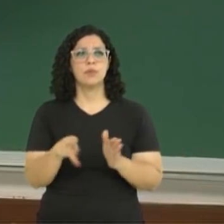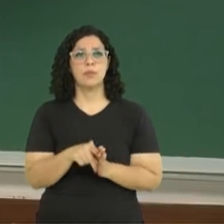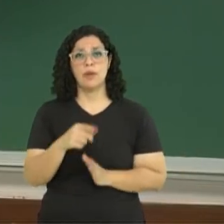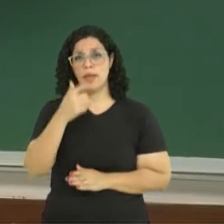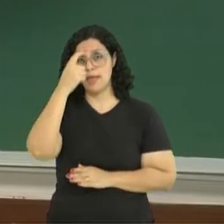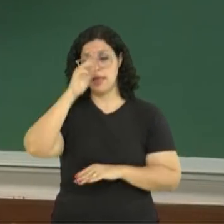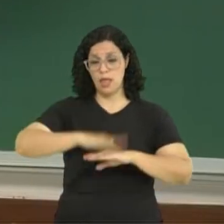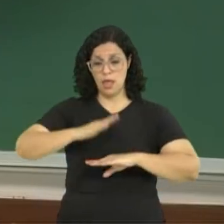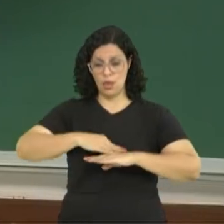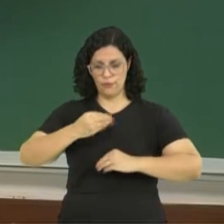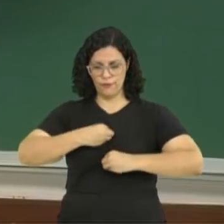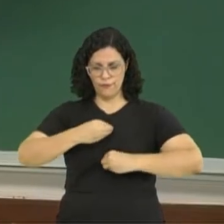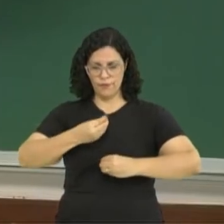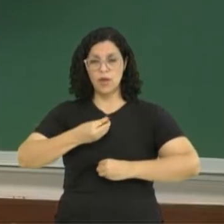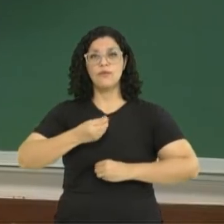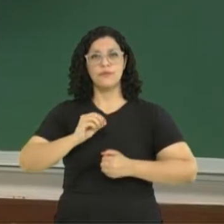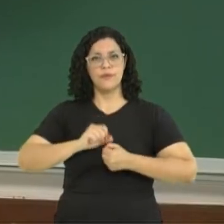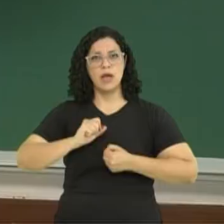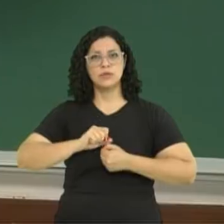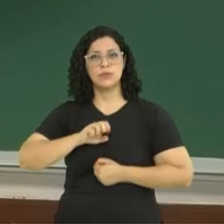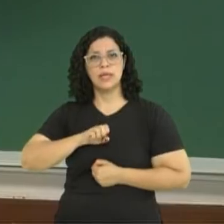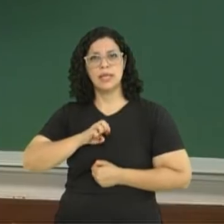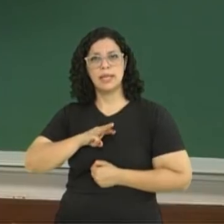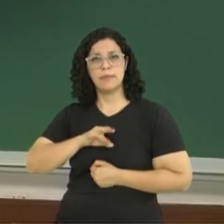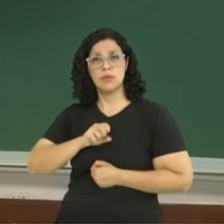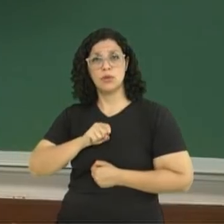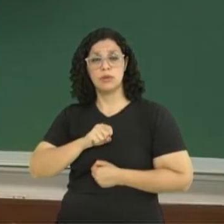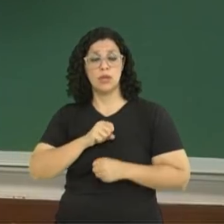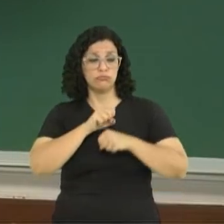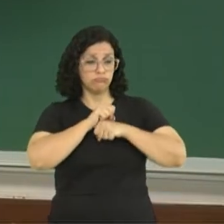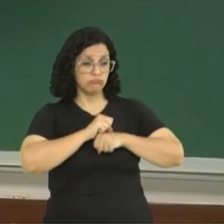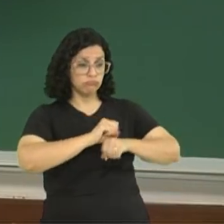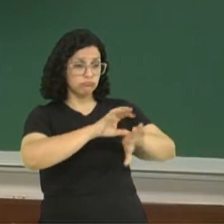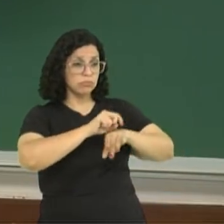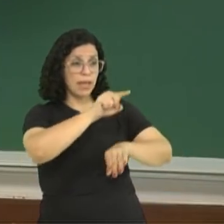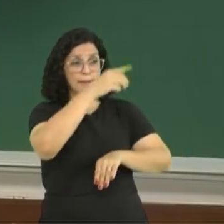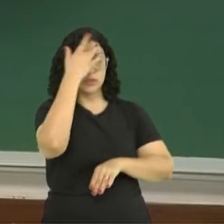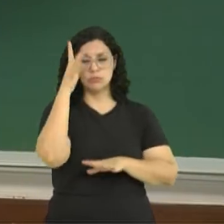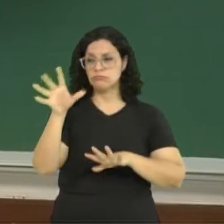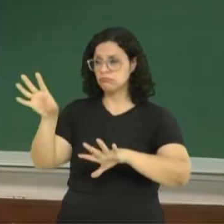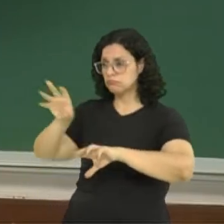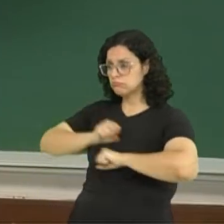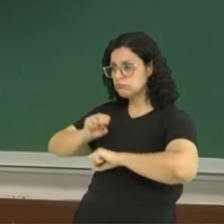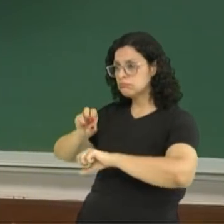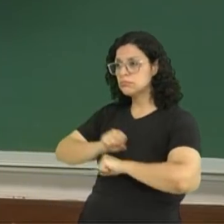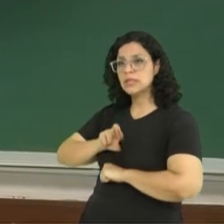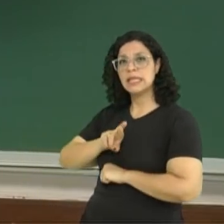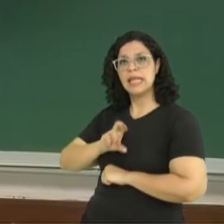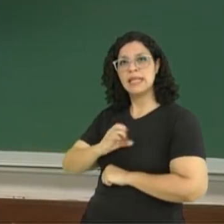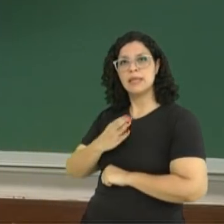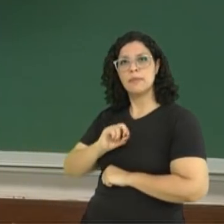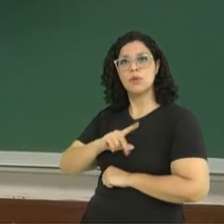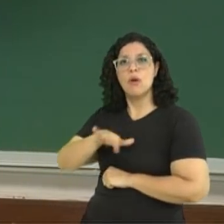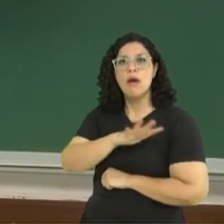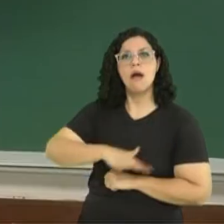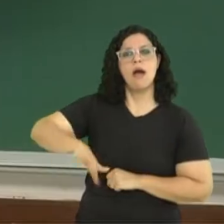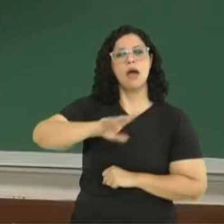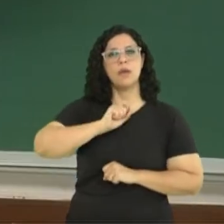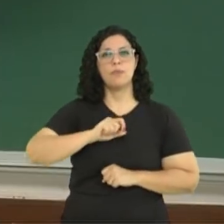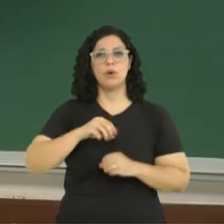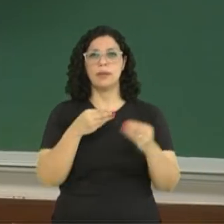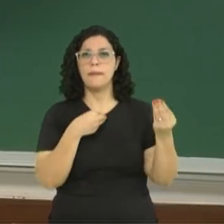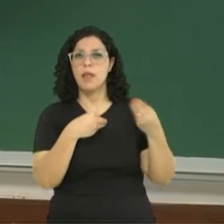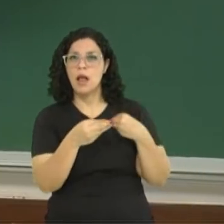emissor, um meio e um receptor. É uma mensagem. Eu emito uma mensagem que vai por um meio, que pode ser sonoro,